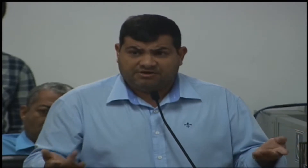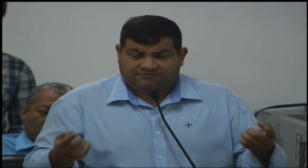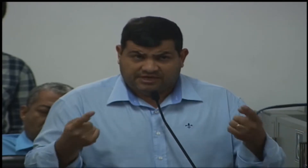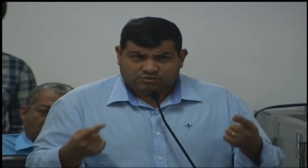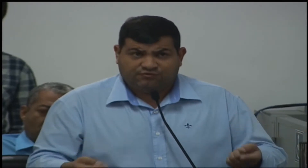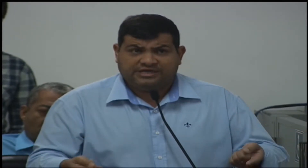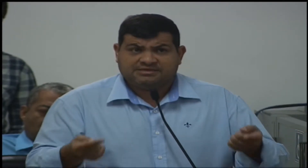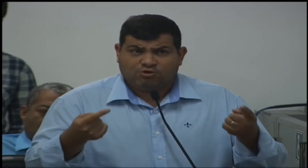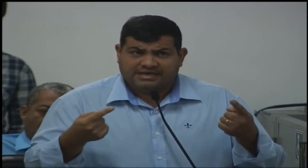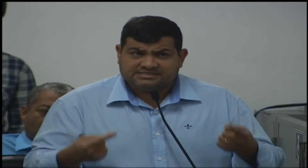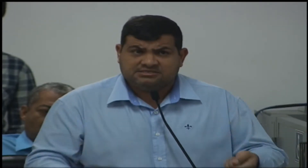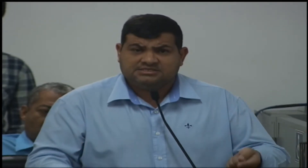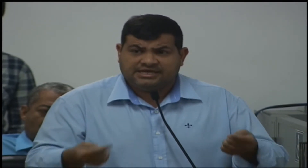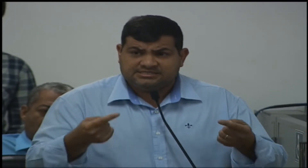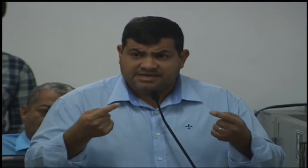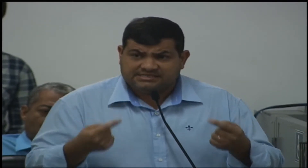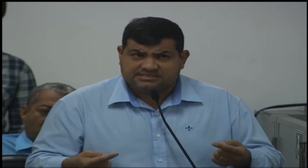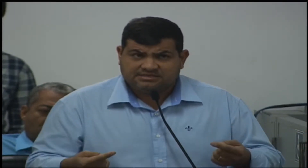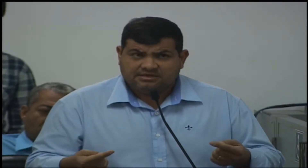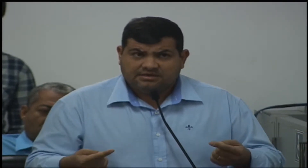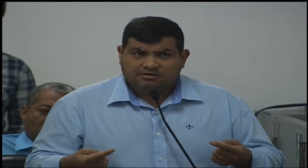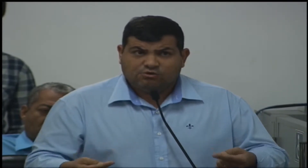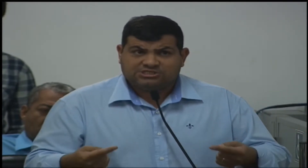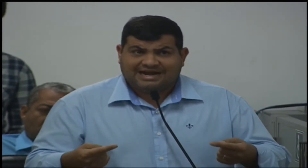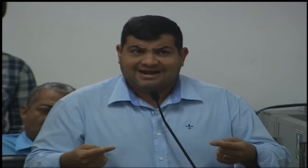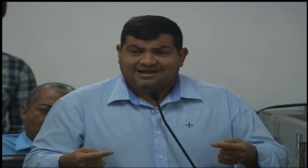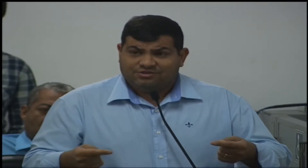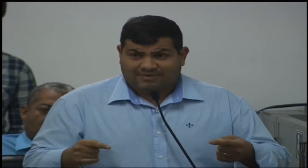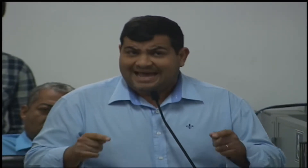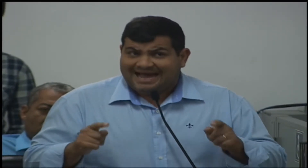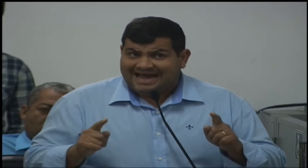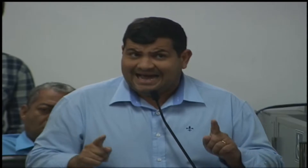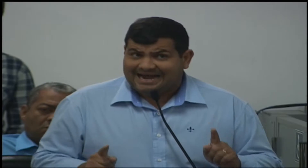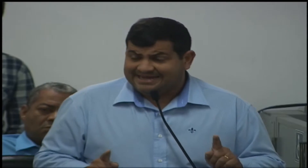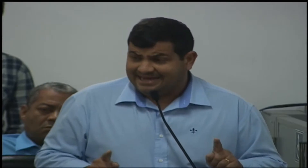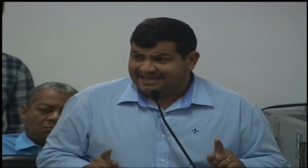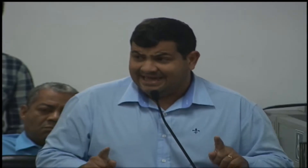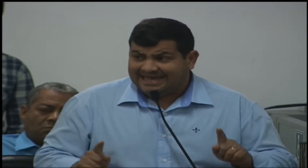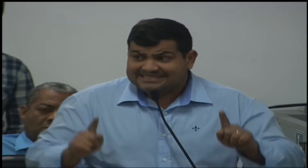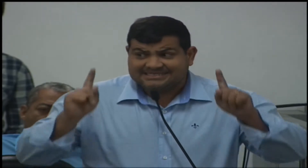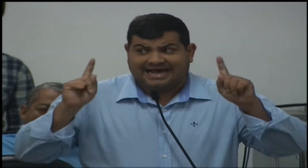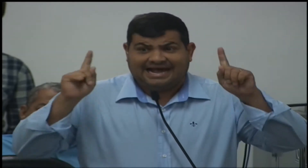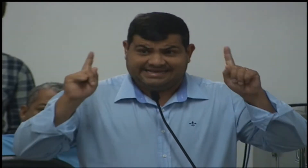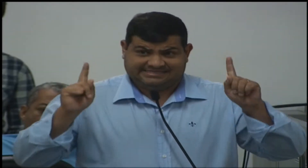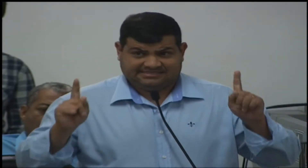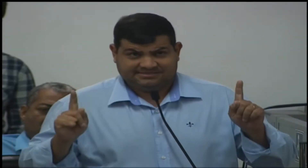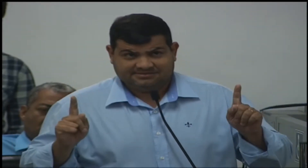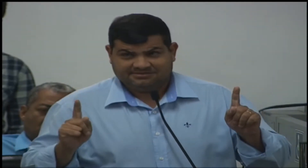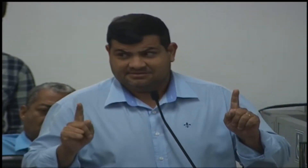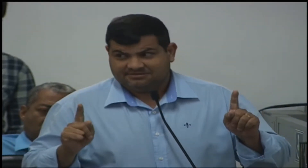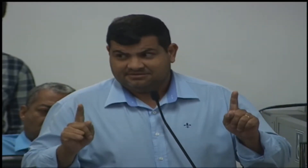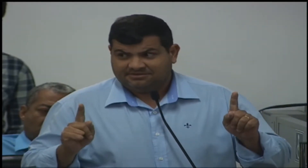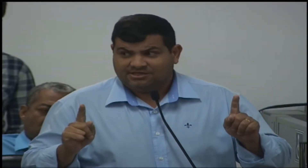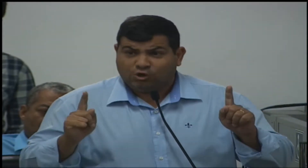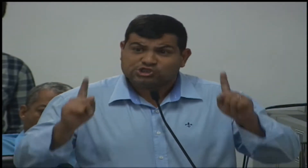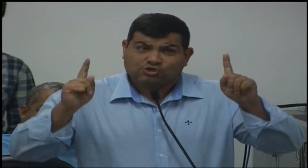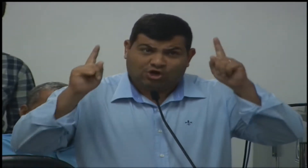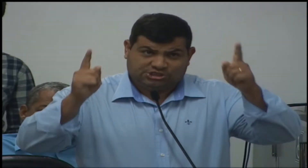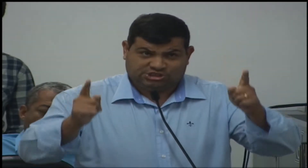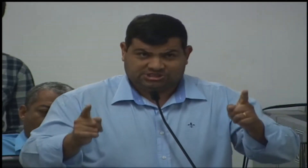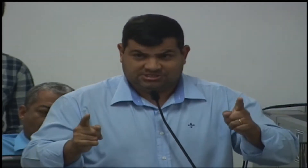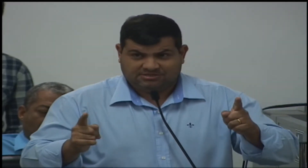saber quem que está certo e quem que está errado. Então, assim, chegou esse vídeo até as minhas mãos, depois, se quiser, cada vereador encaminha